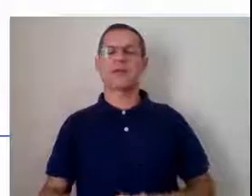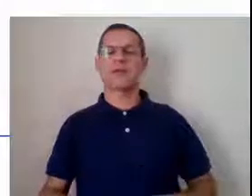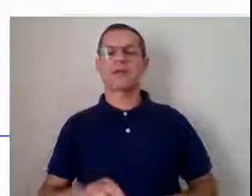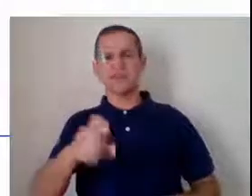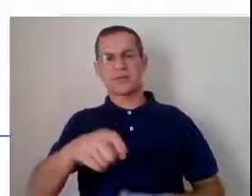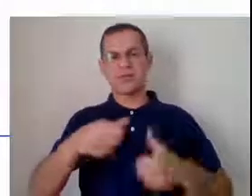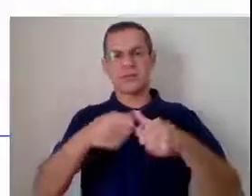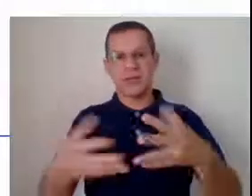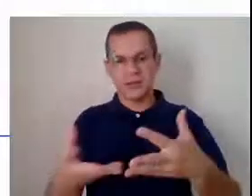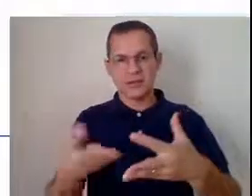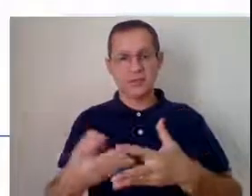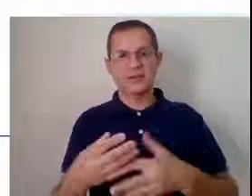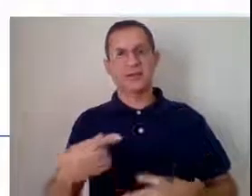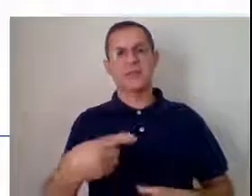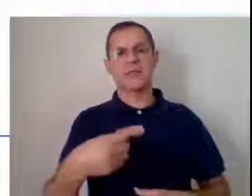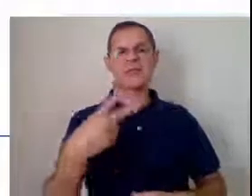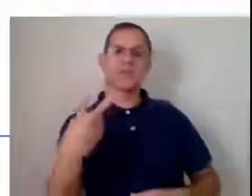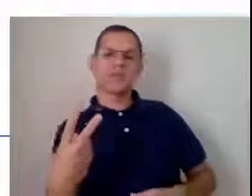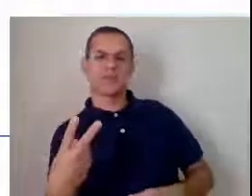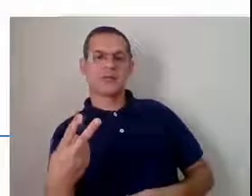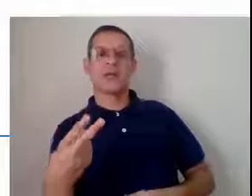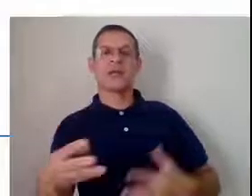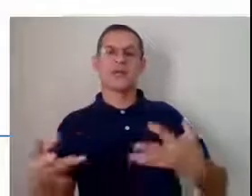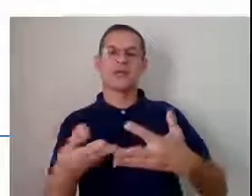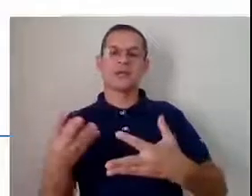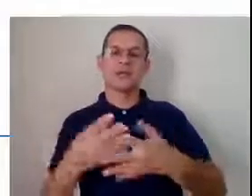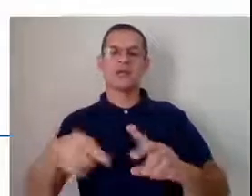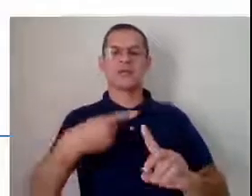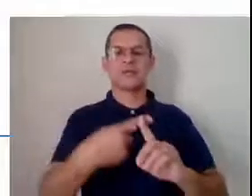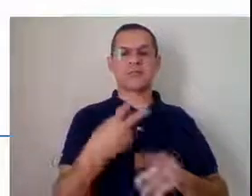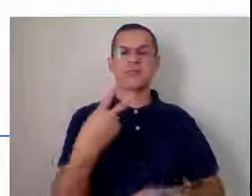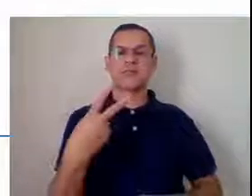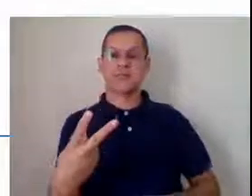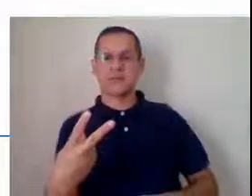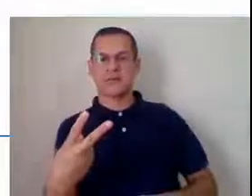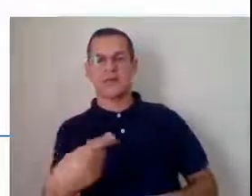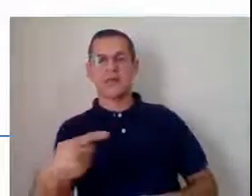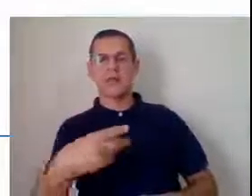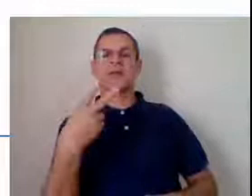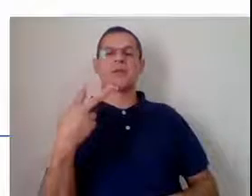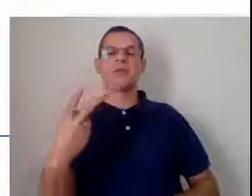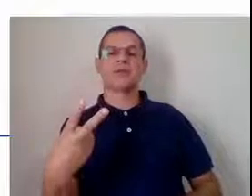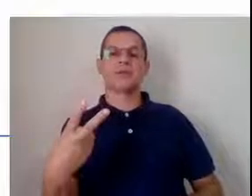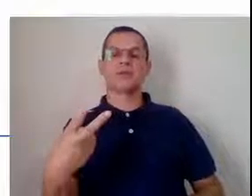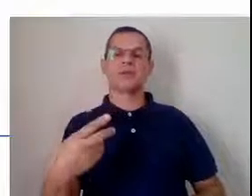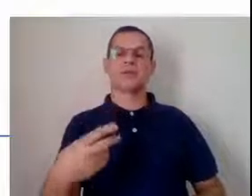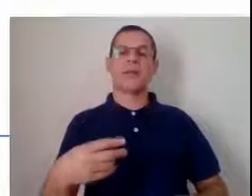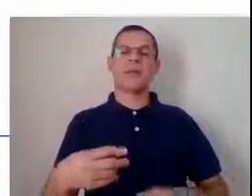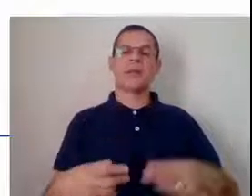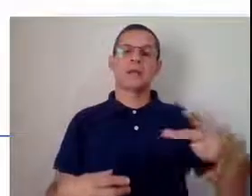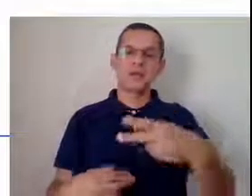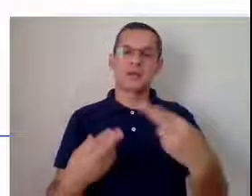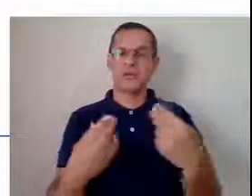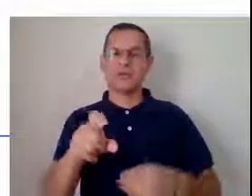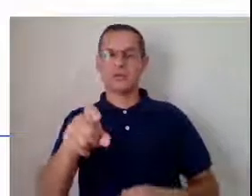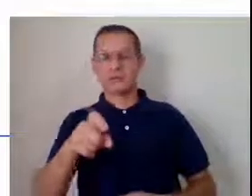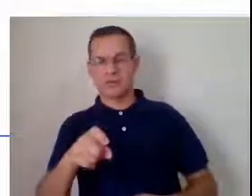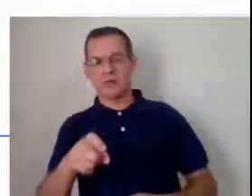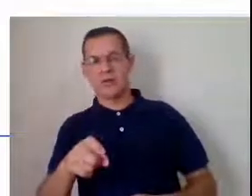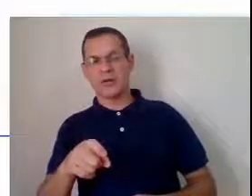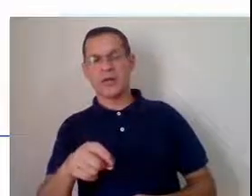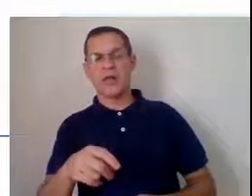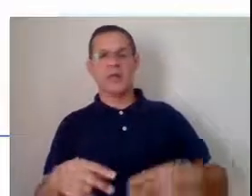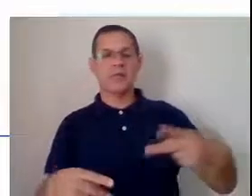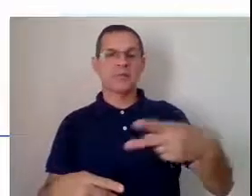entre menos 2 e entre mais 2. Então, menos 2 menor igual a x,